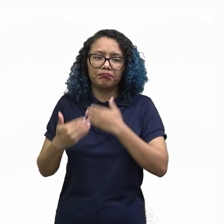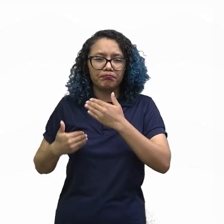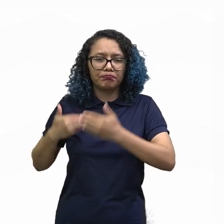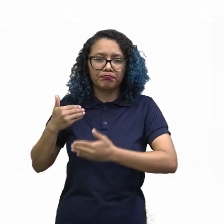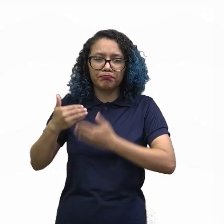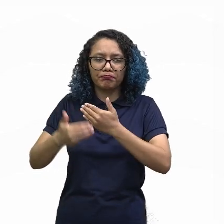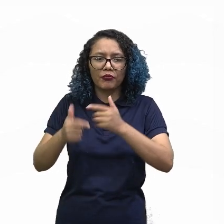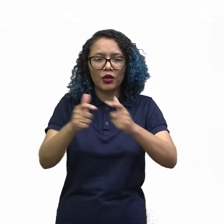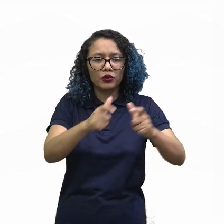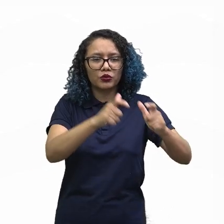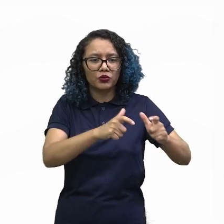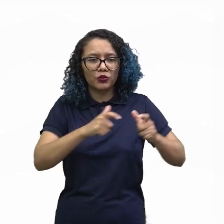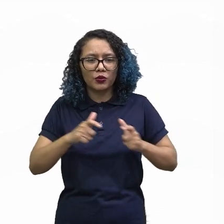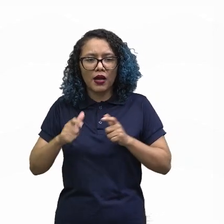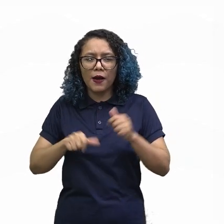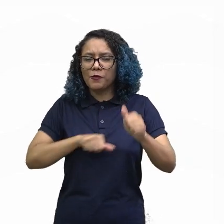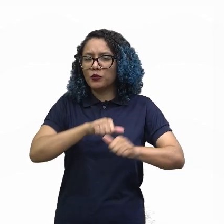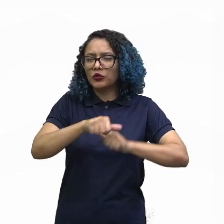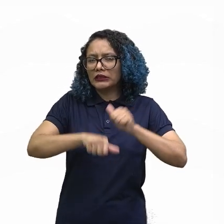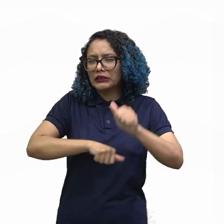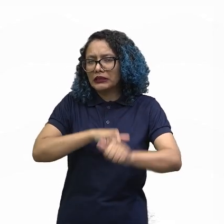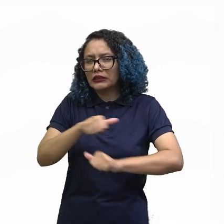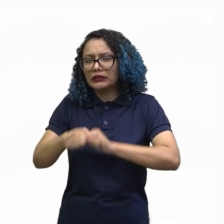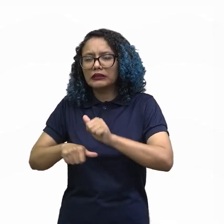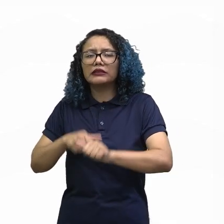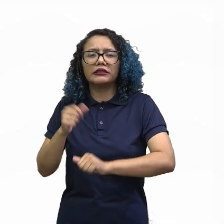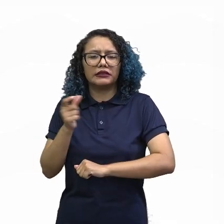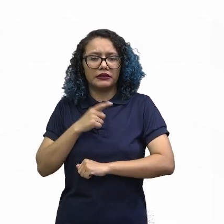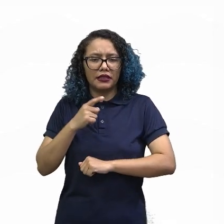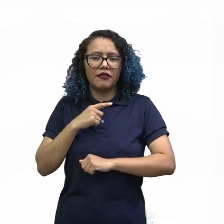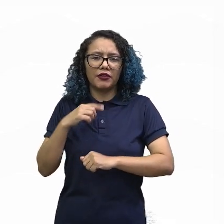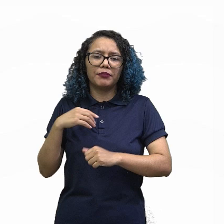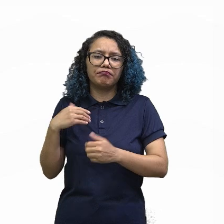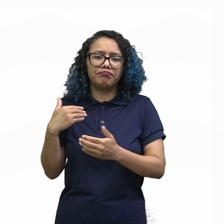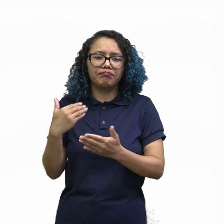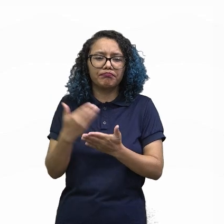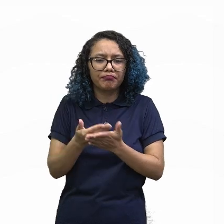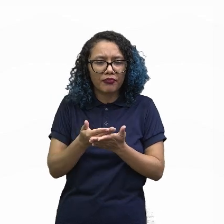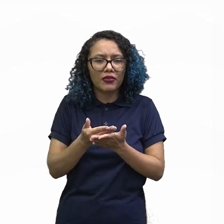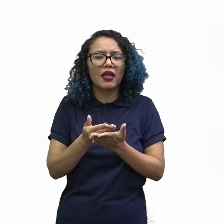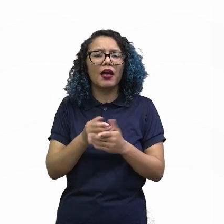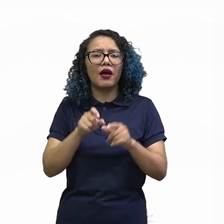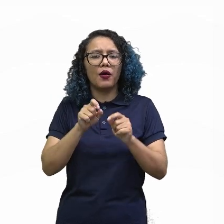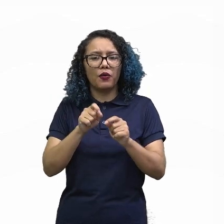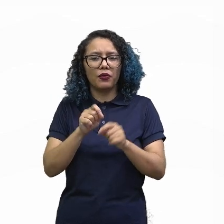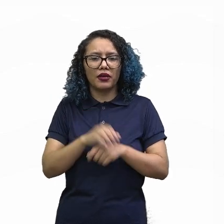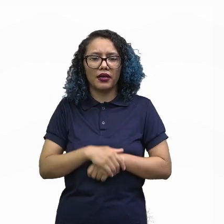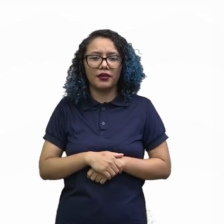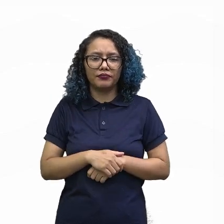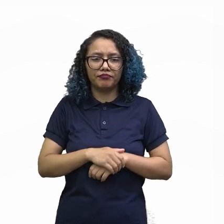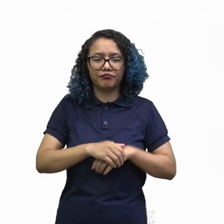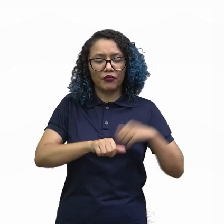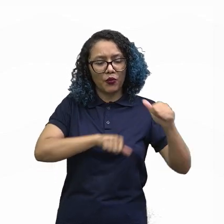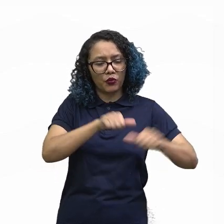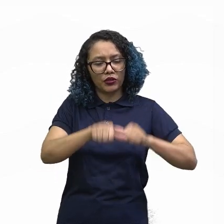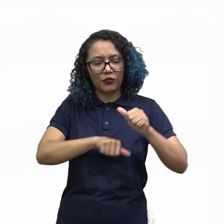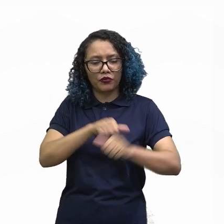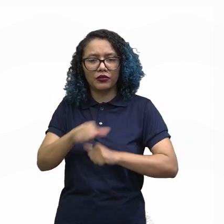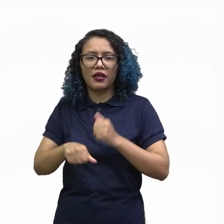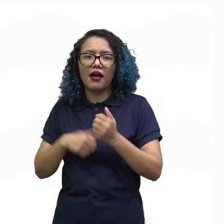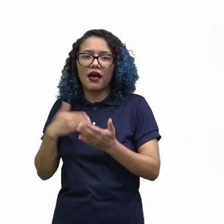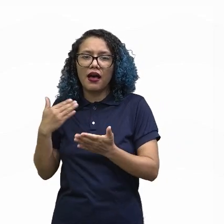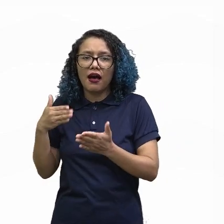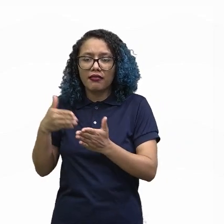depósitos sofreram diversas modificações até se transformarem no que corresponde à substância oleosa,